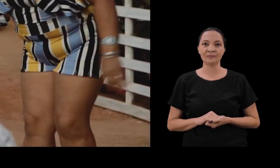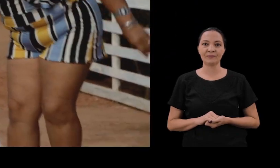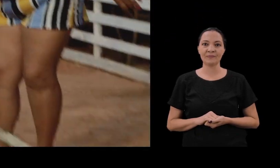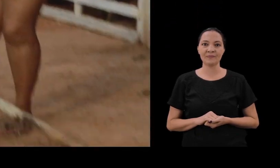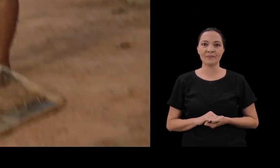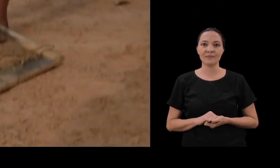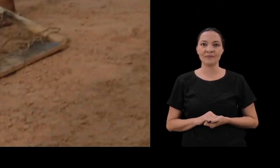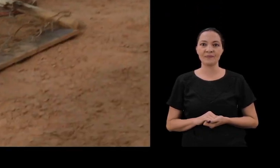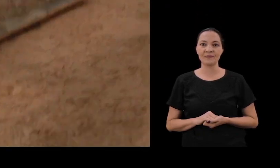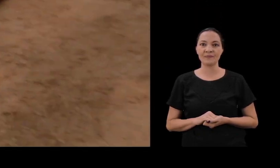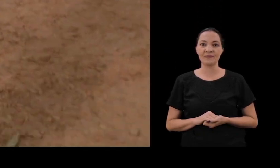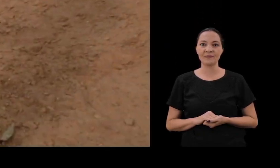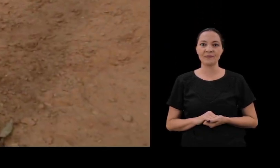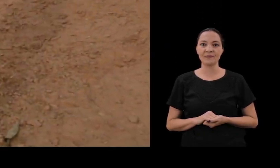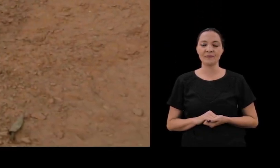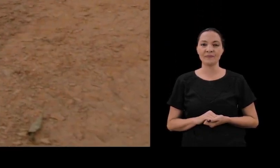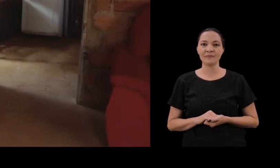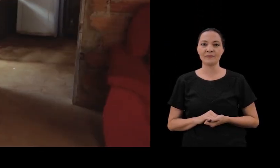abrigo. E agora é tu, nega.